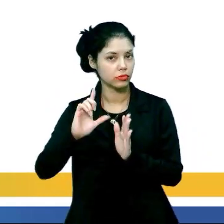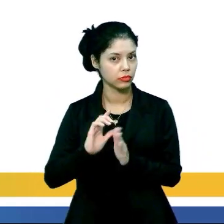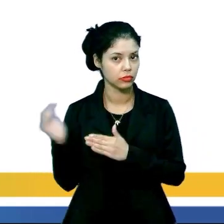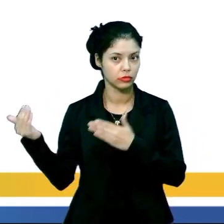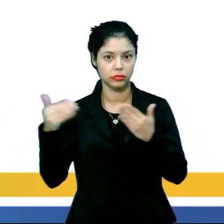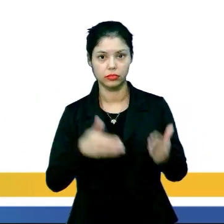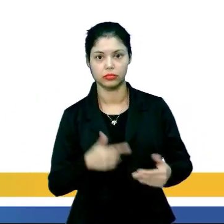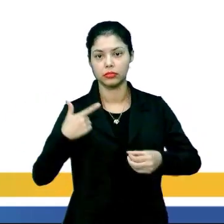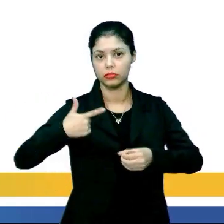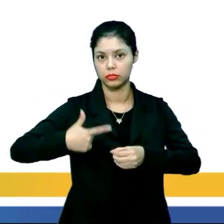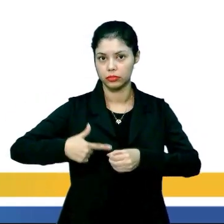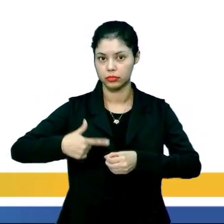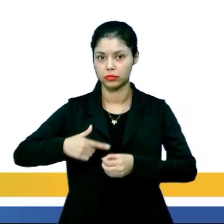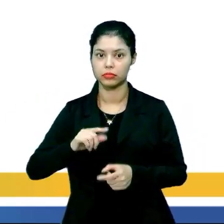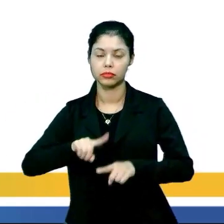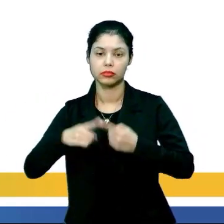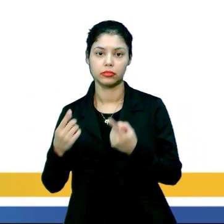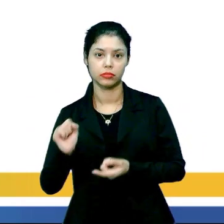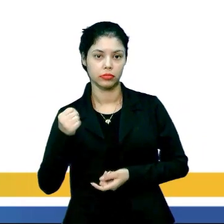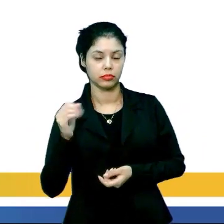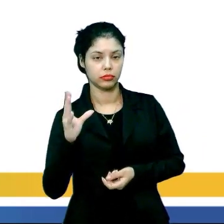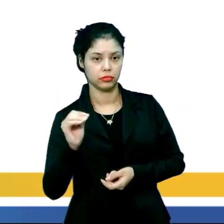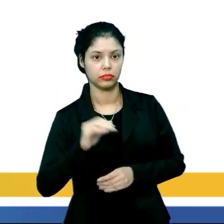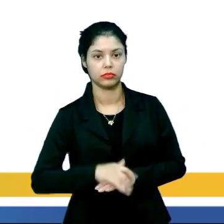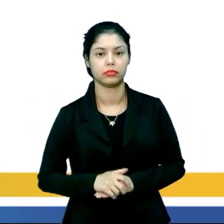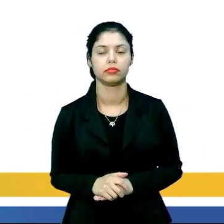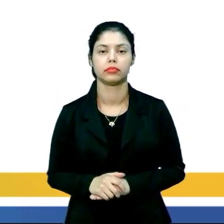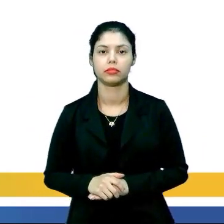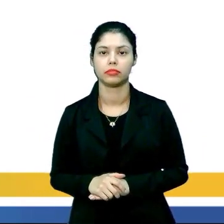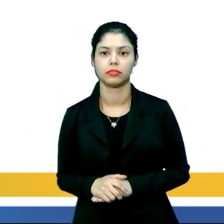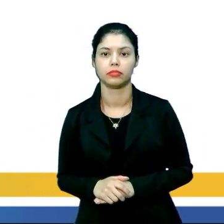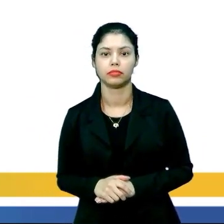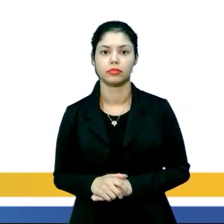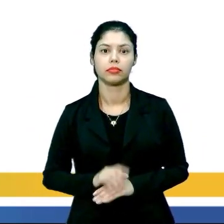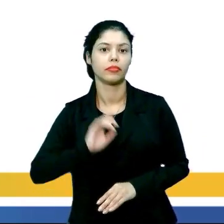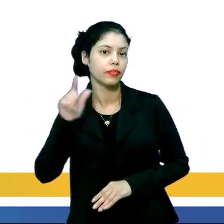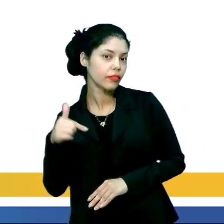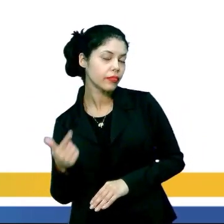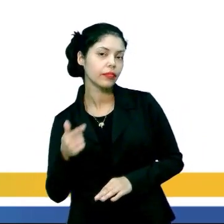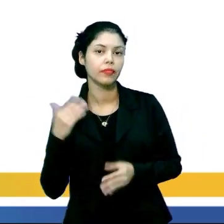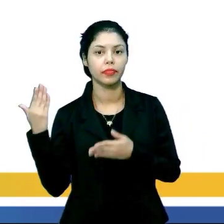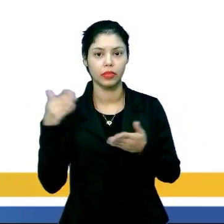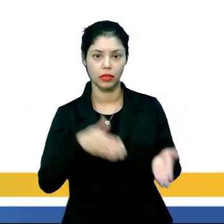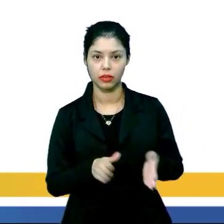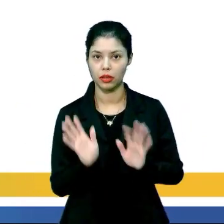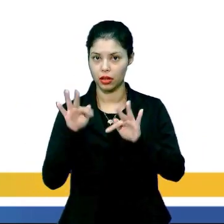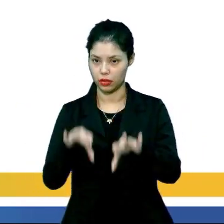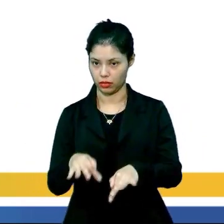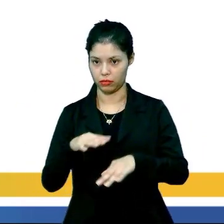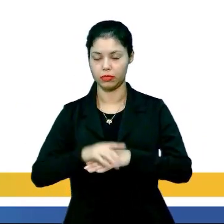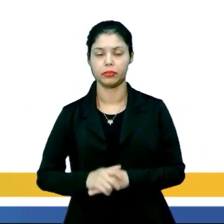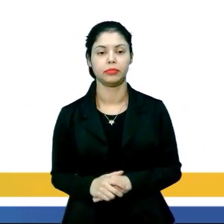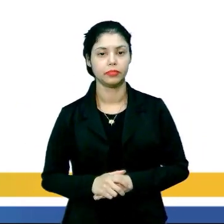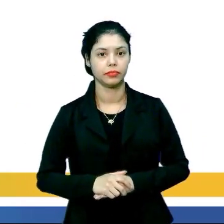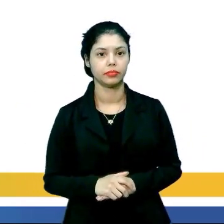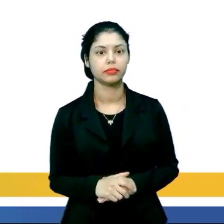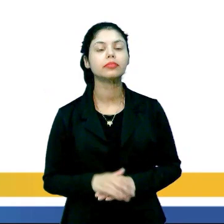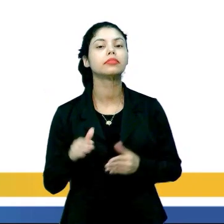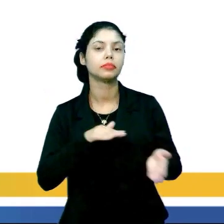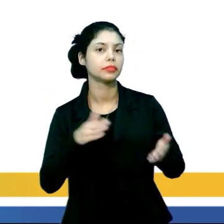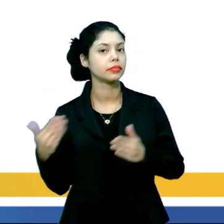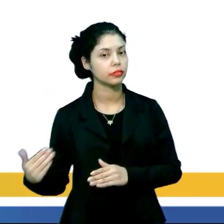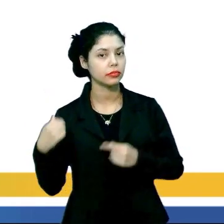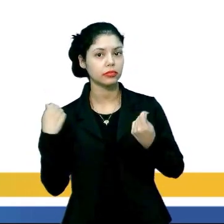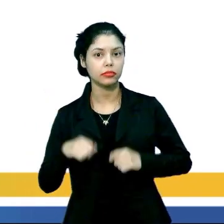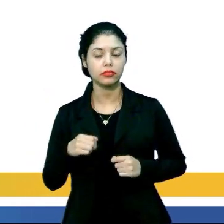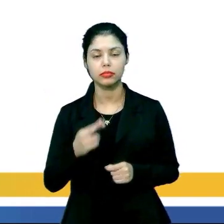de chegar no posto, mais os 80 km após até chegar ao destino final. A partir